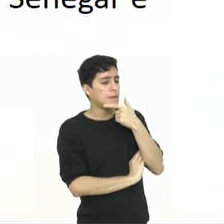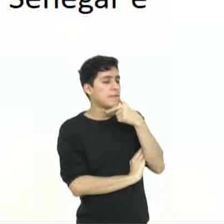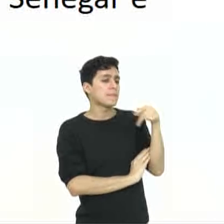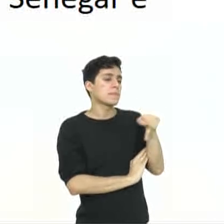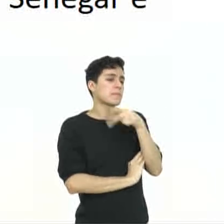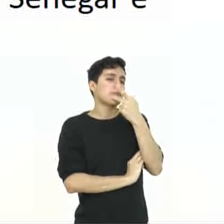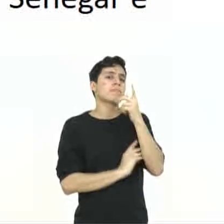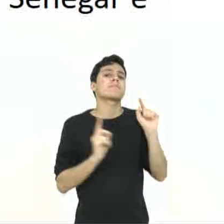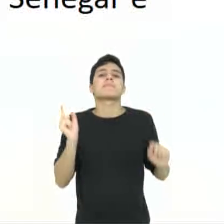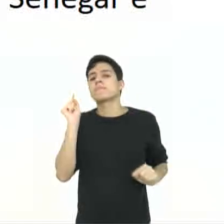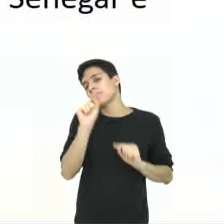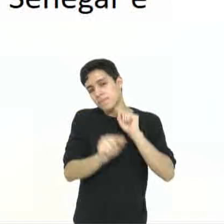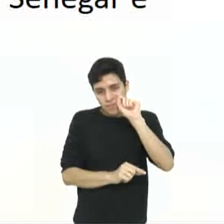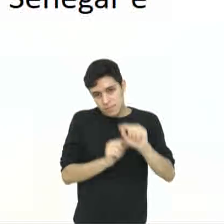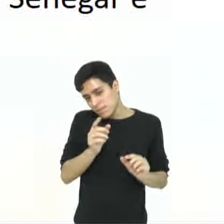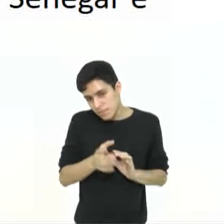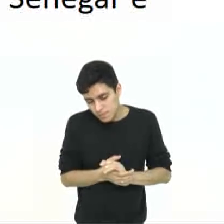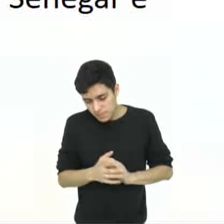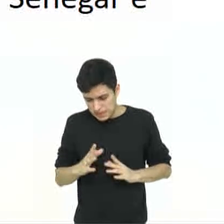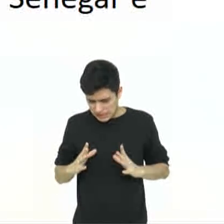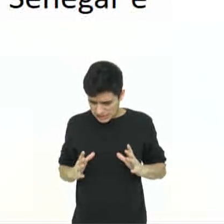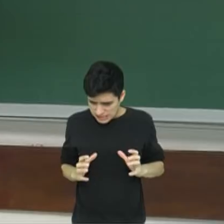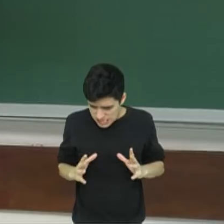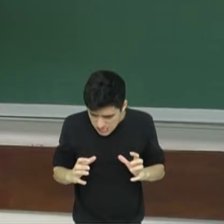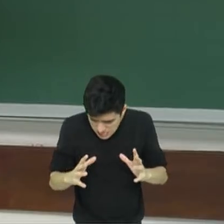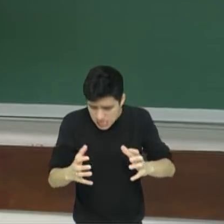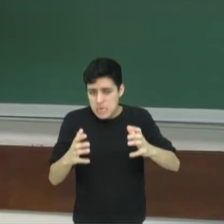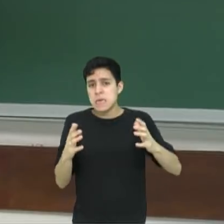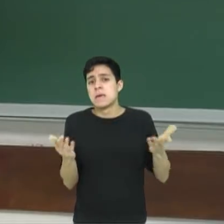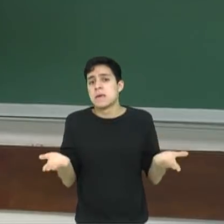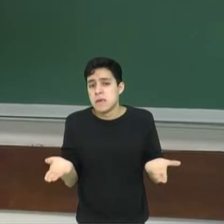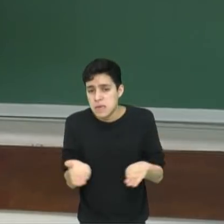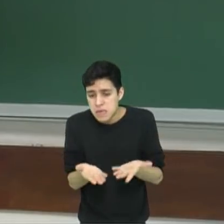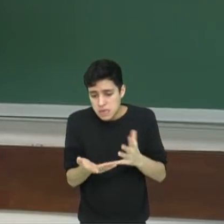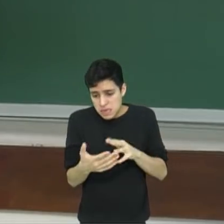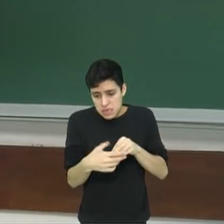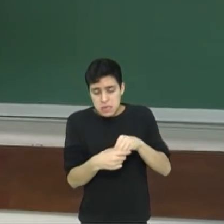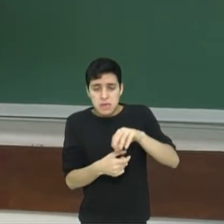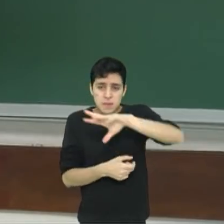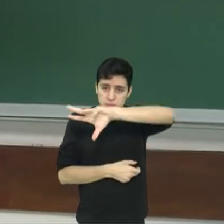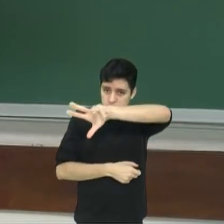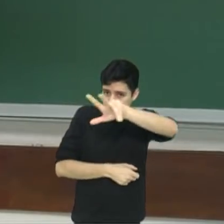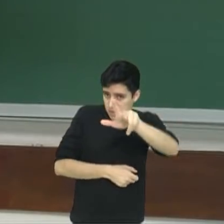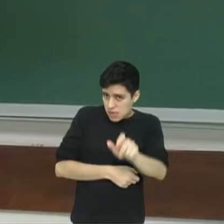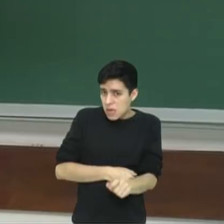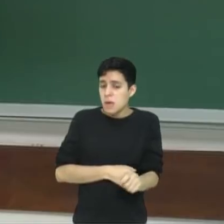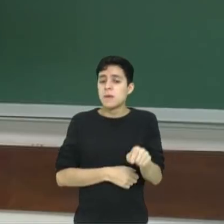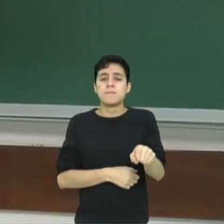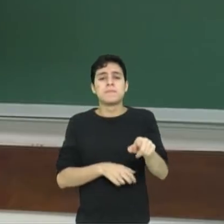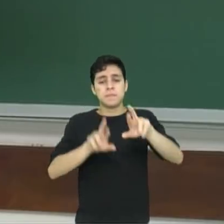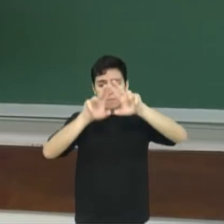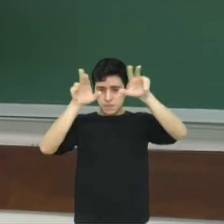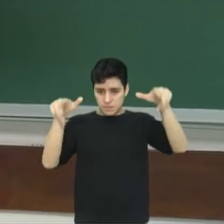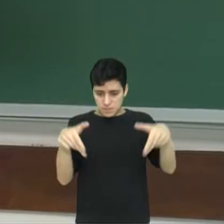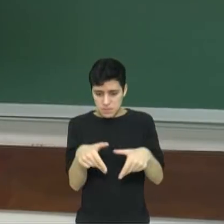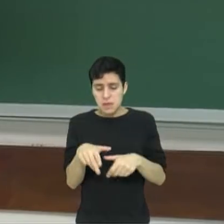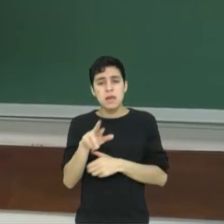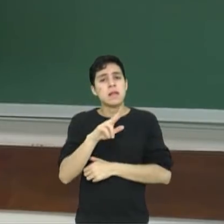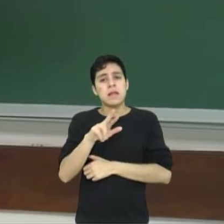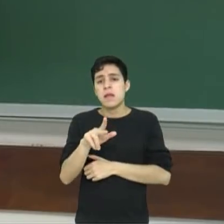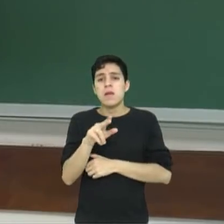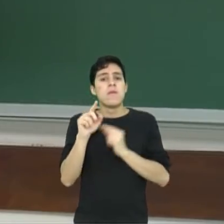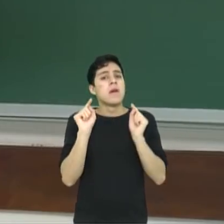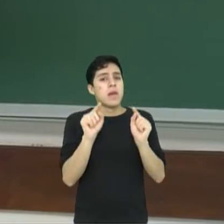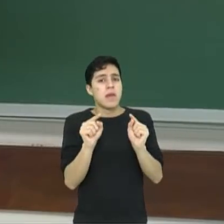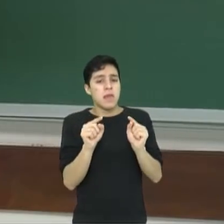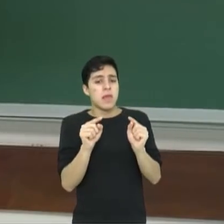o seguinte, que as brigas, os conflitos atuais na África hoje étnicos não é o gerador